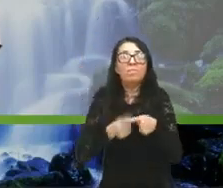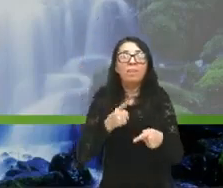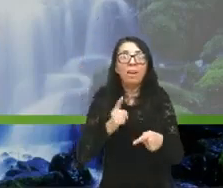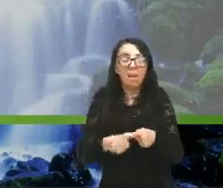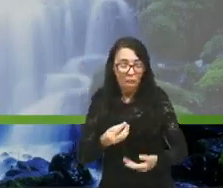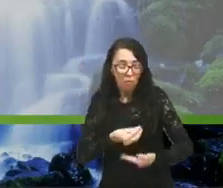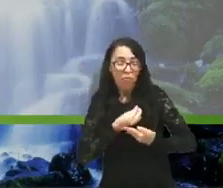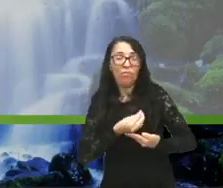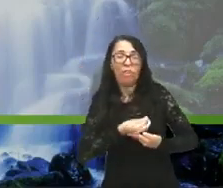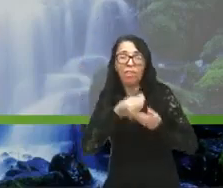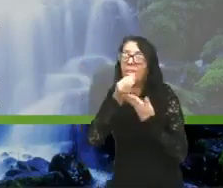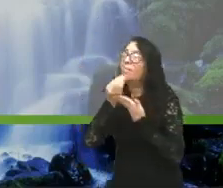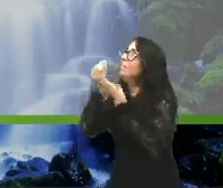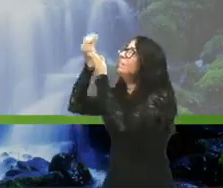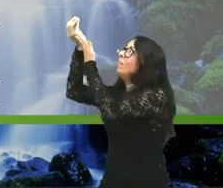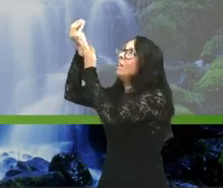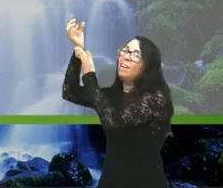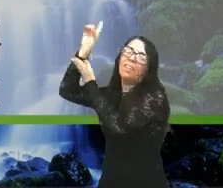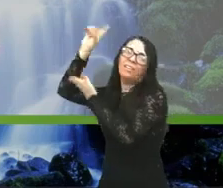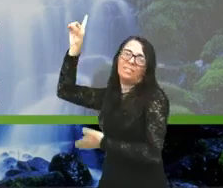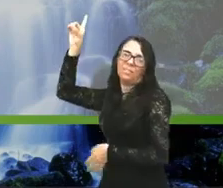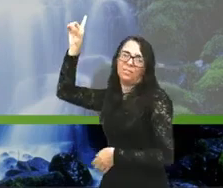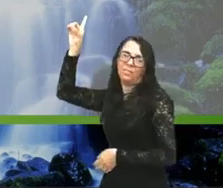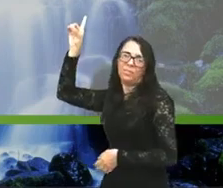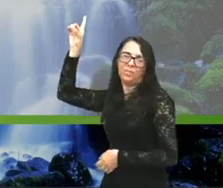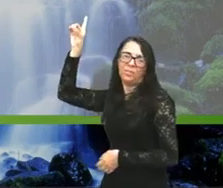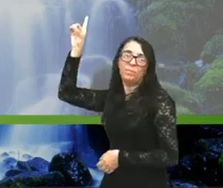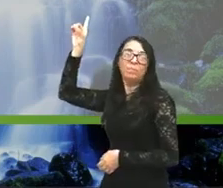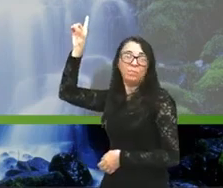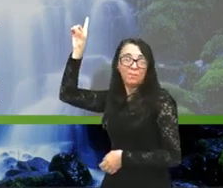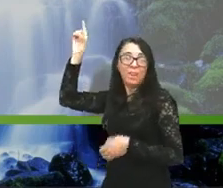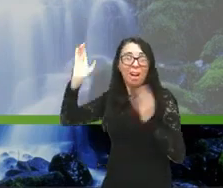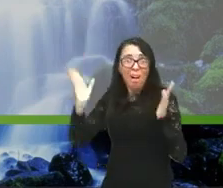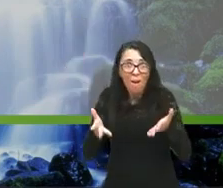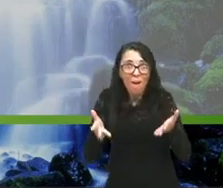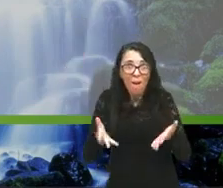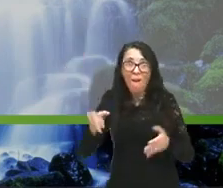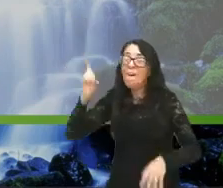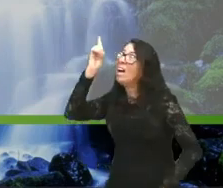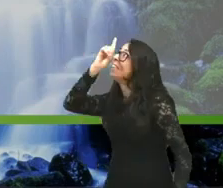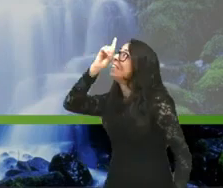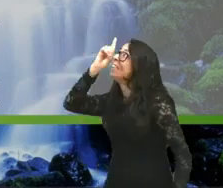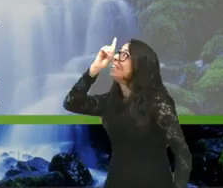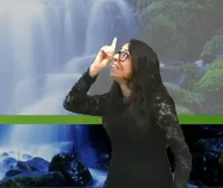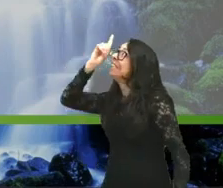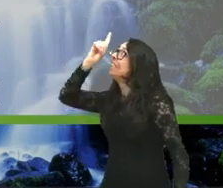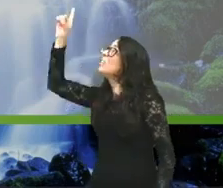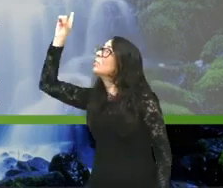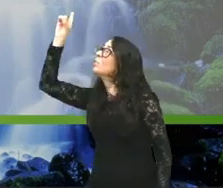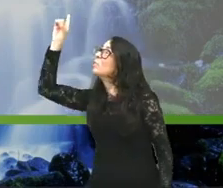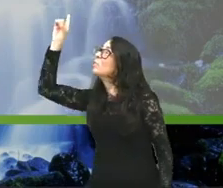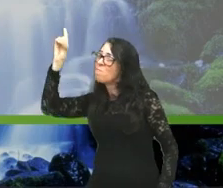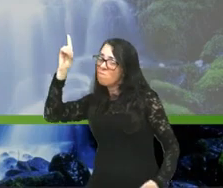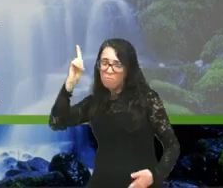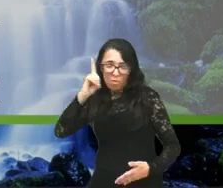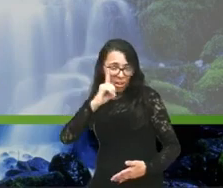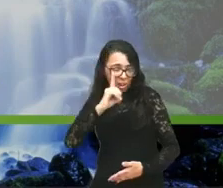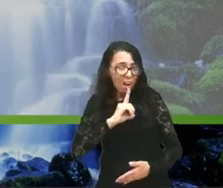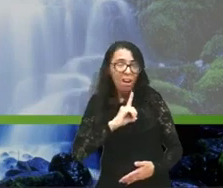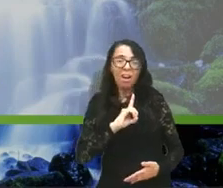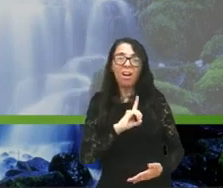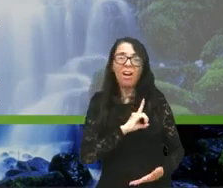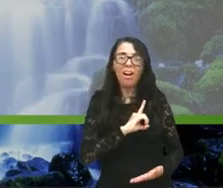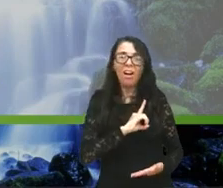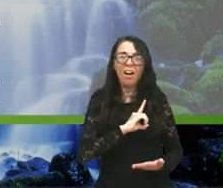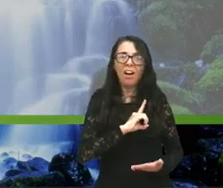que o Evangelho se tornou uma prática para conquistar uma vida